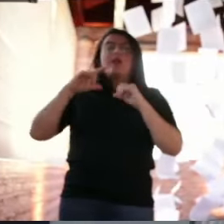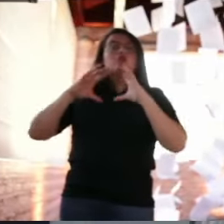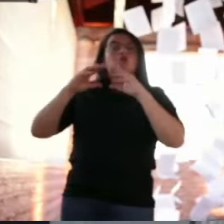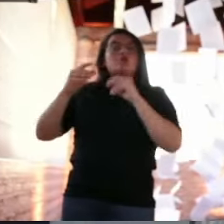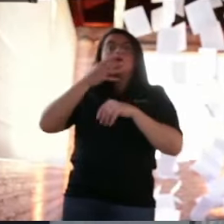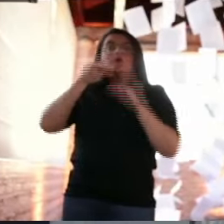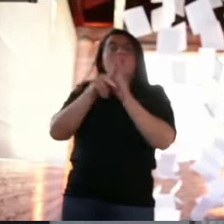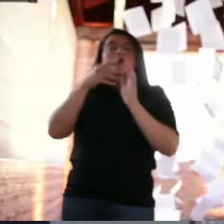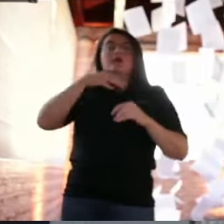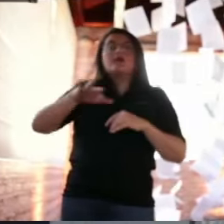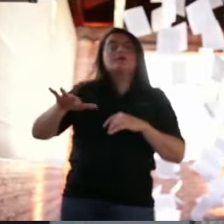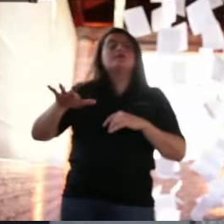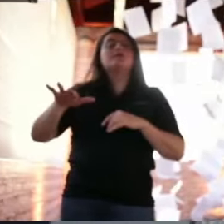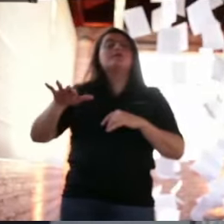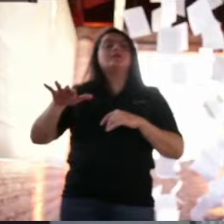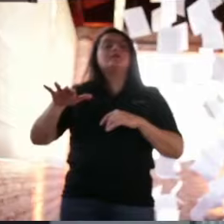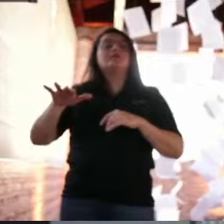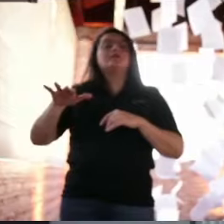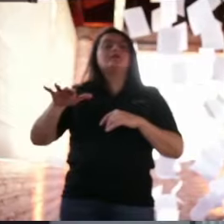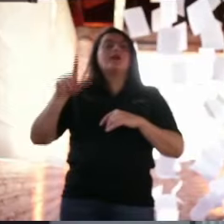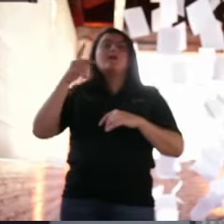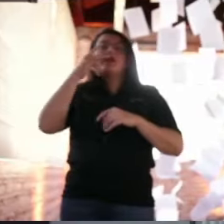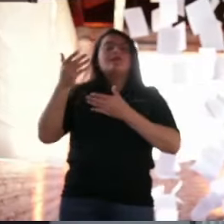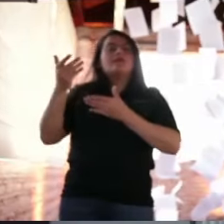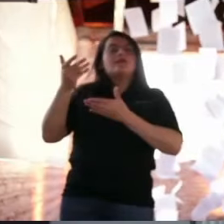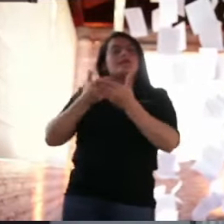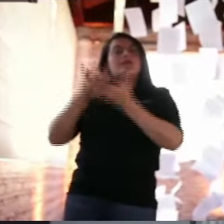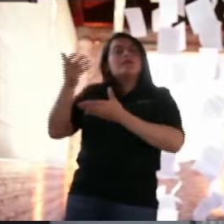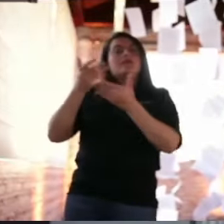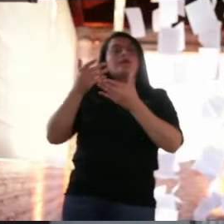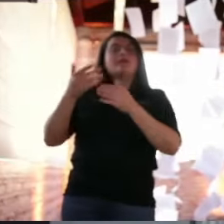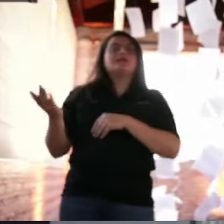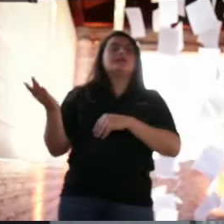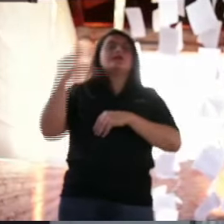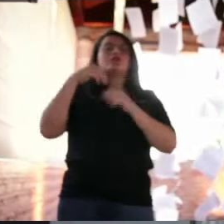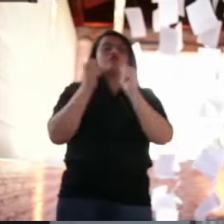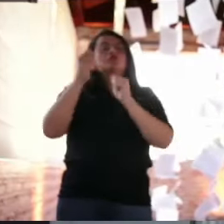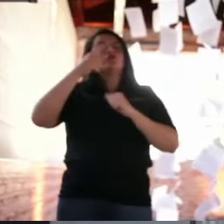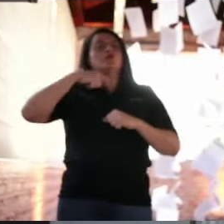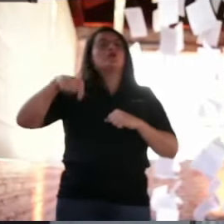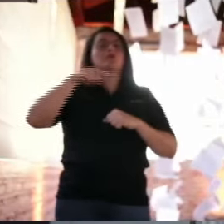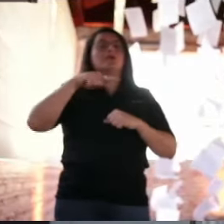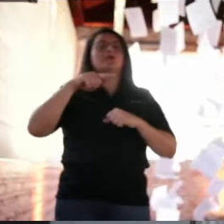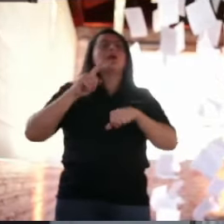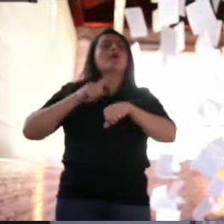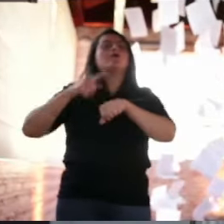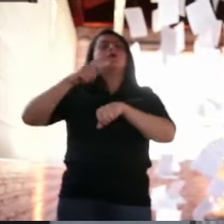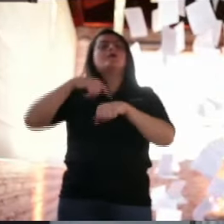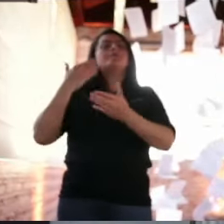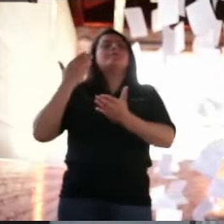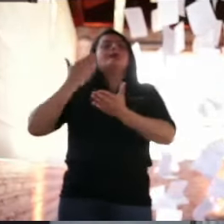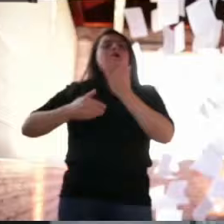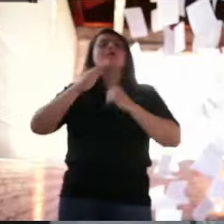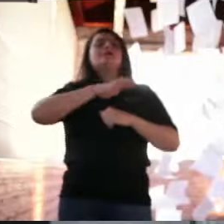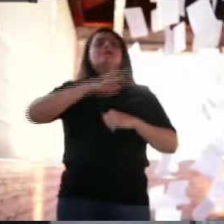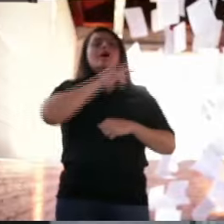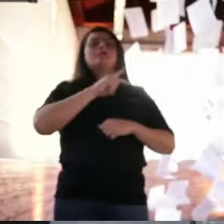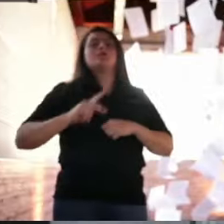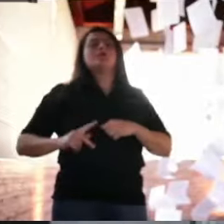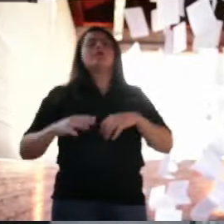ele foi a moeda de troca que foi trazida para gente na hora que a gente perdeu o espaço público